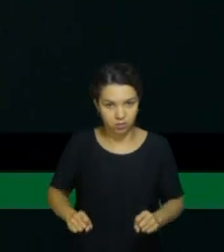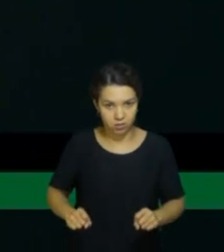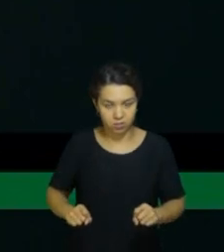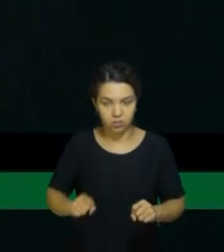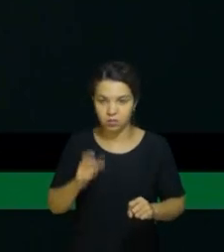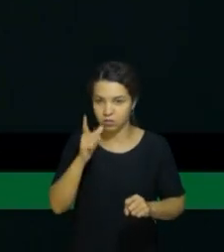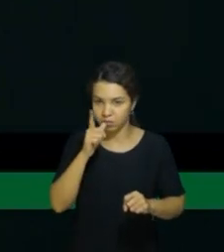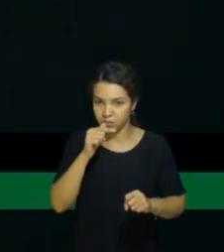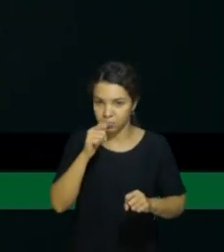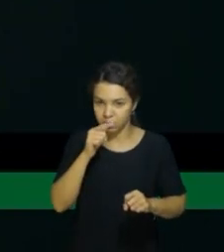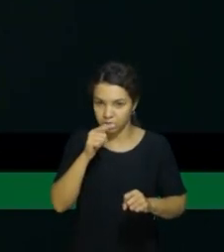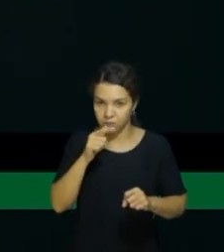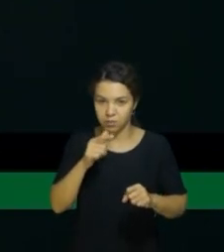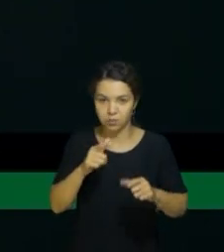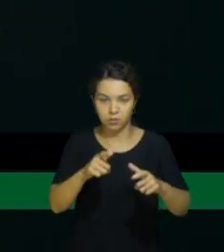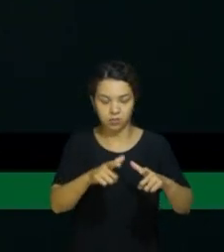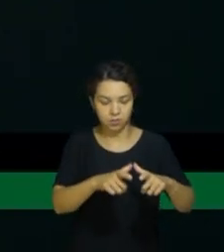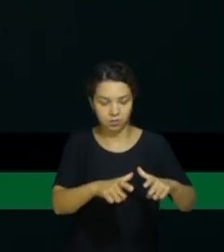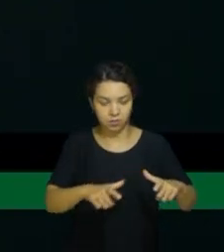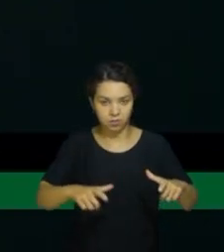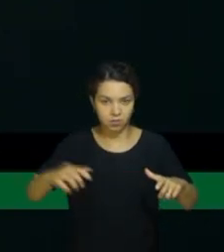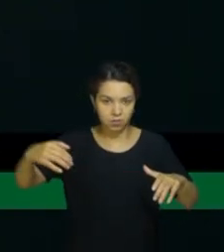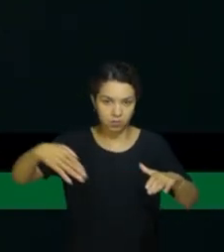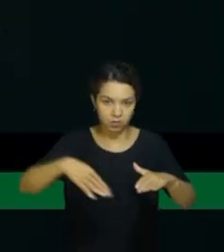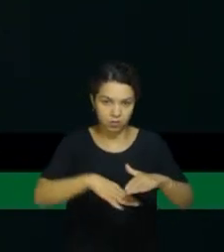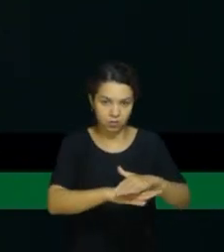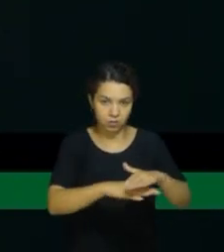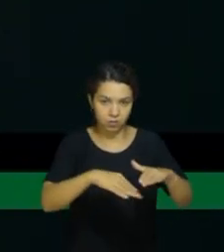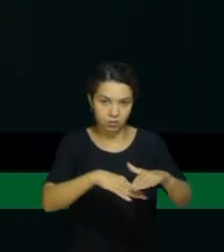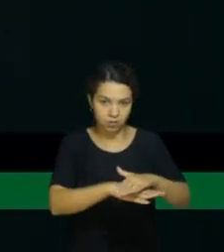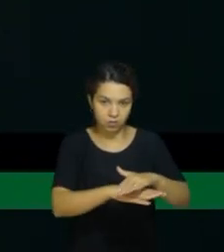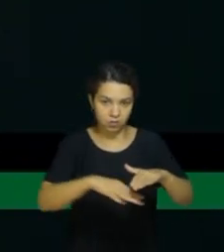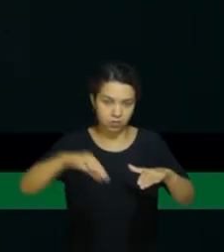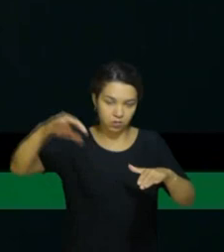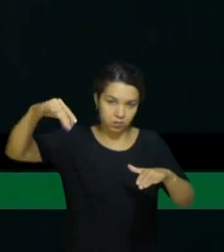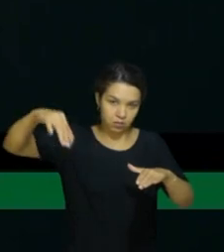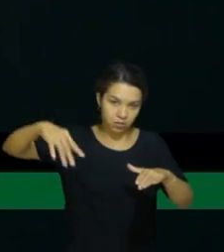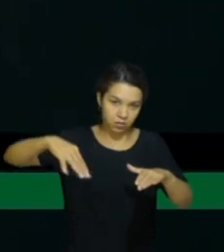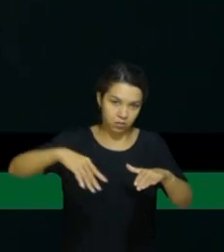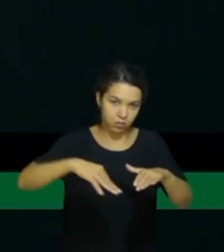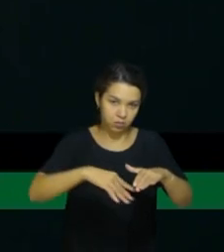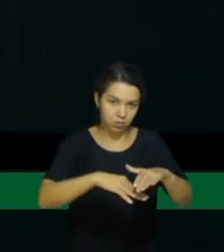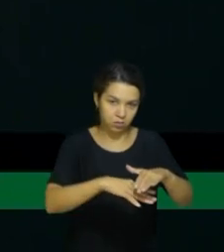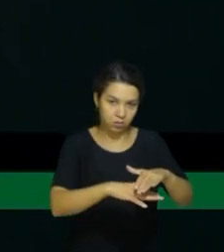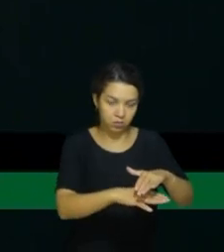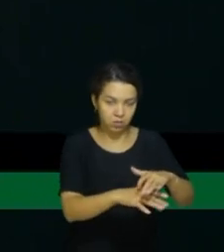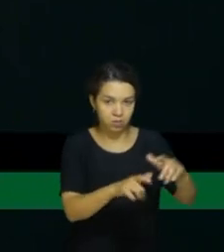retenção desta água para Que ela retida possa